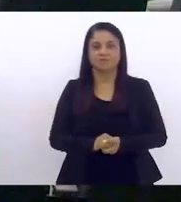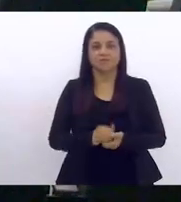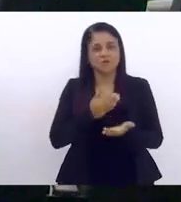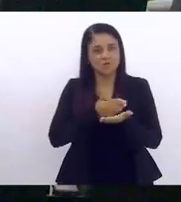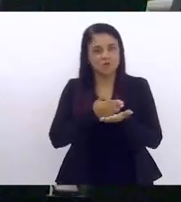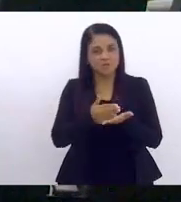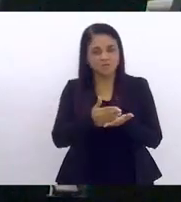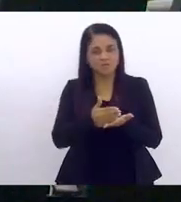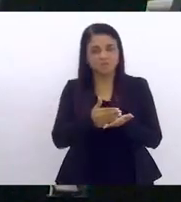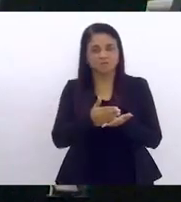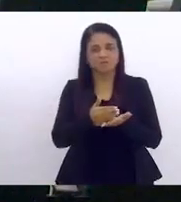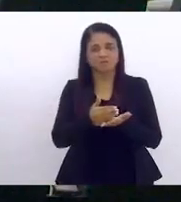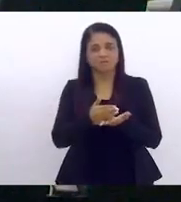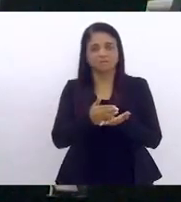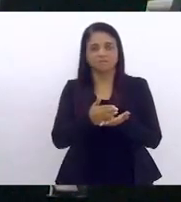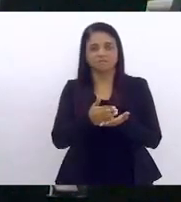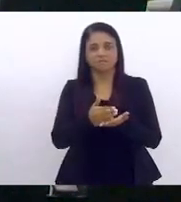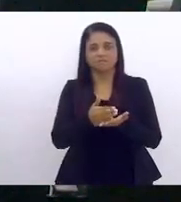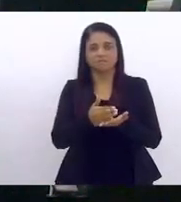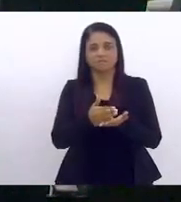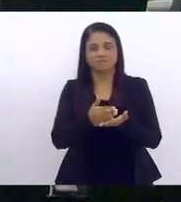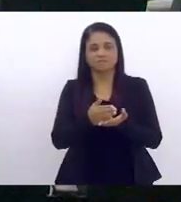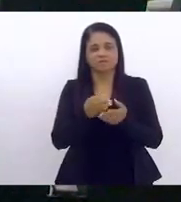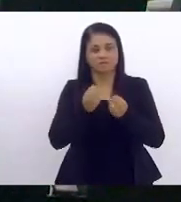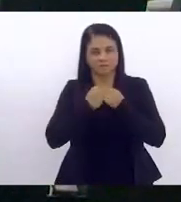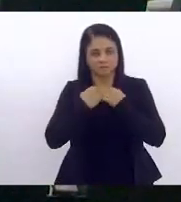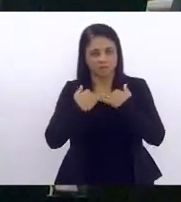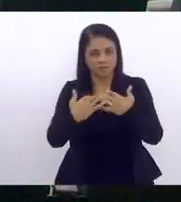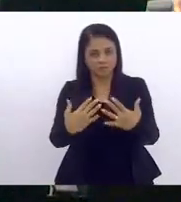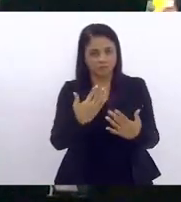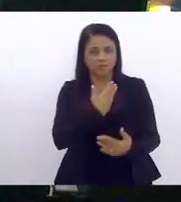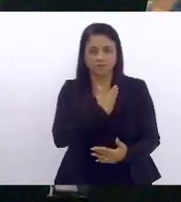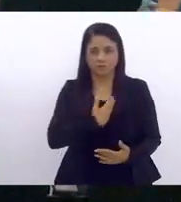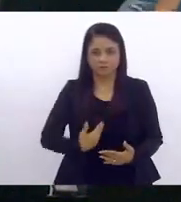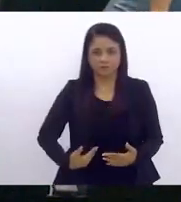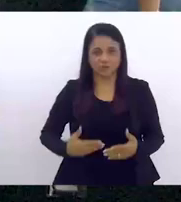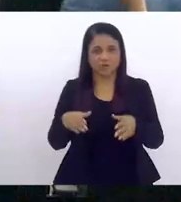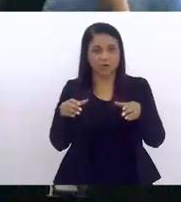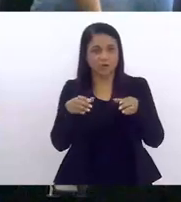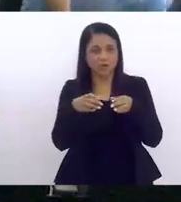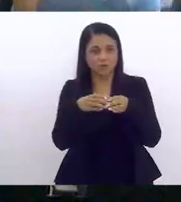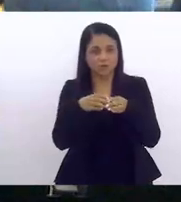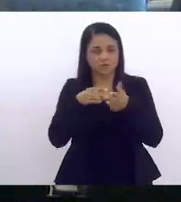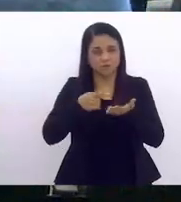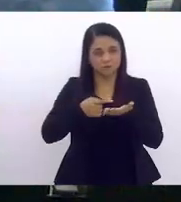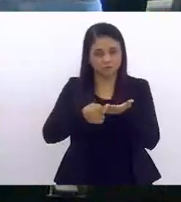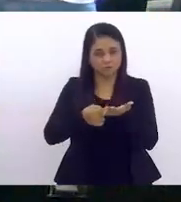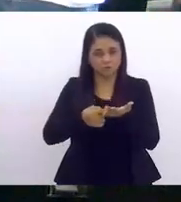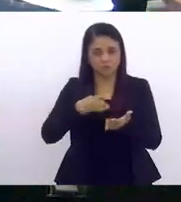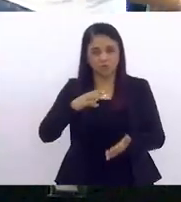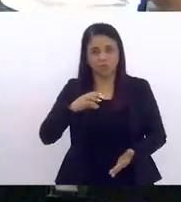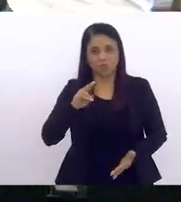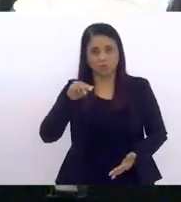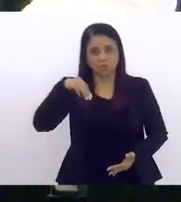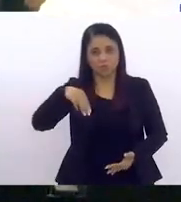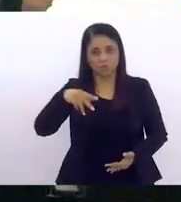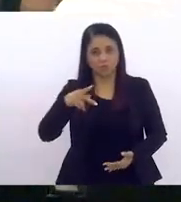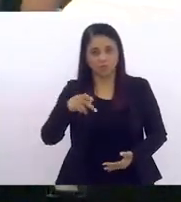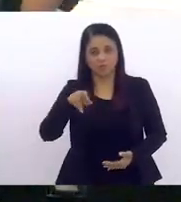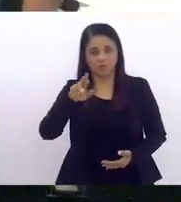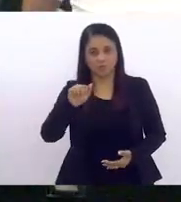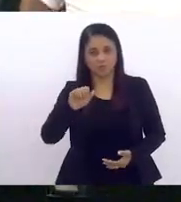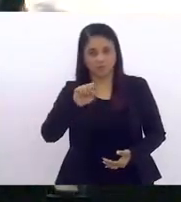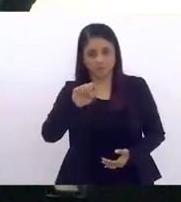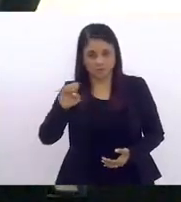vamos dar início aqui à nossa audiência pública da Comissão do Cumpra-se, também